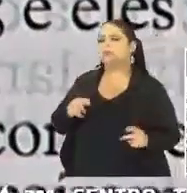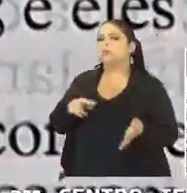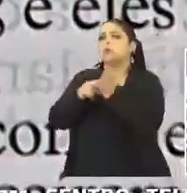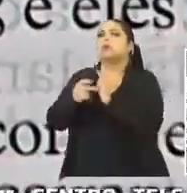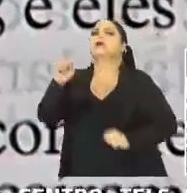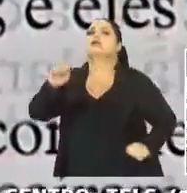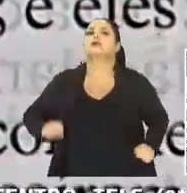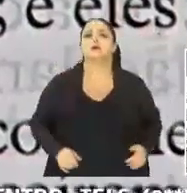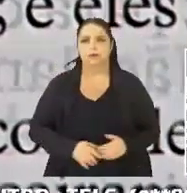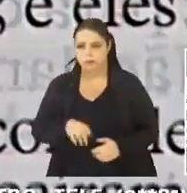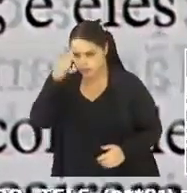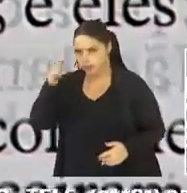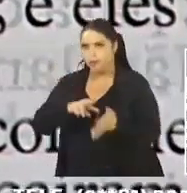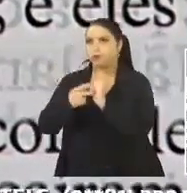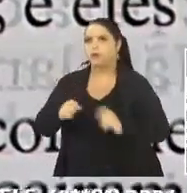significa isso?